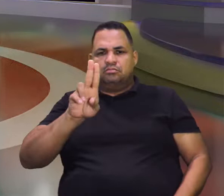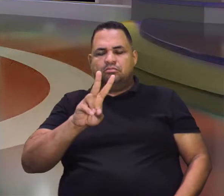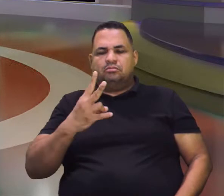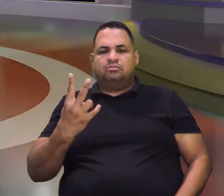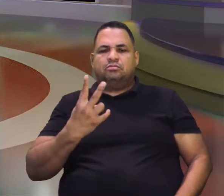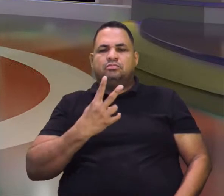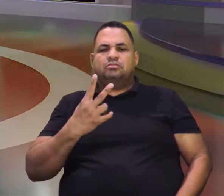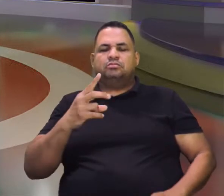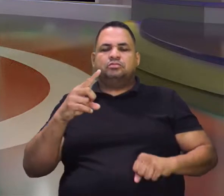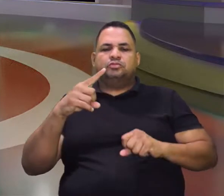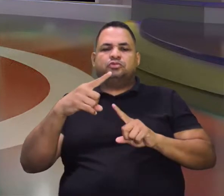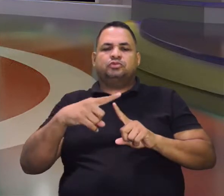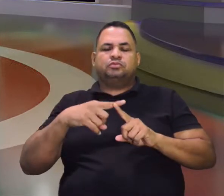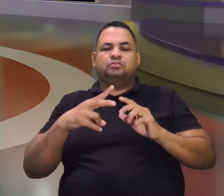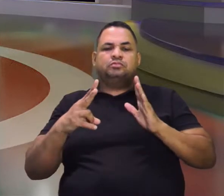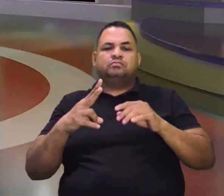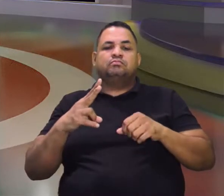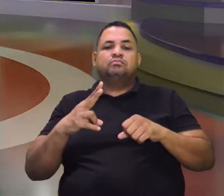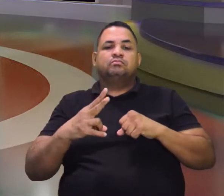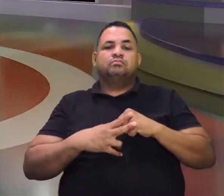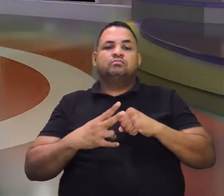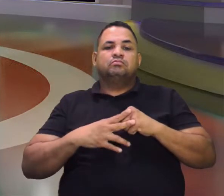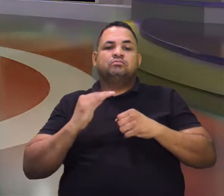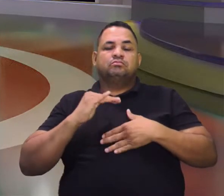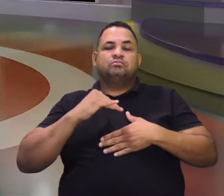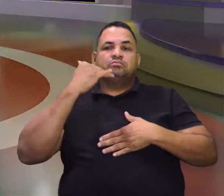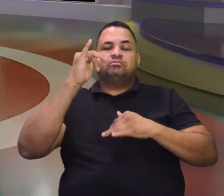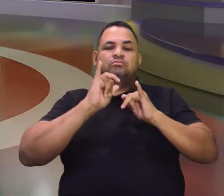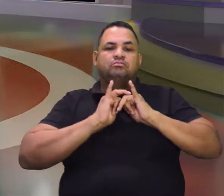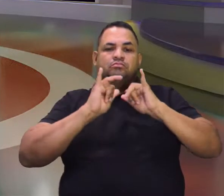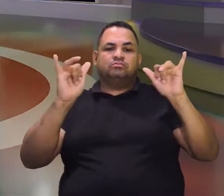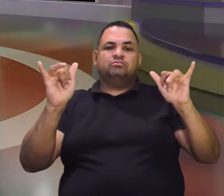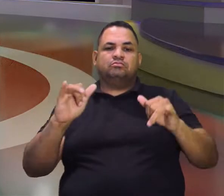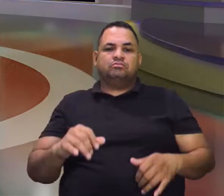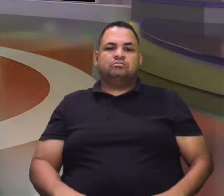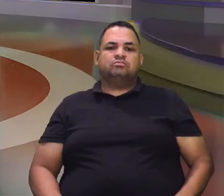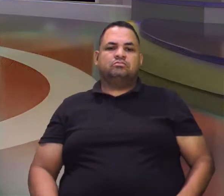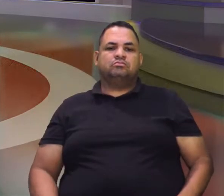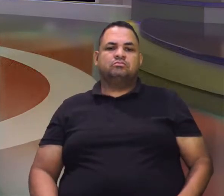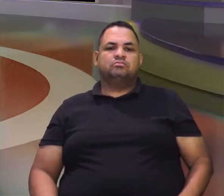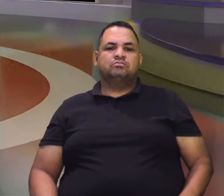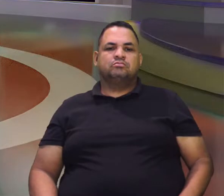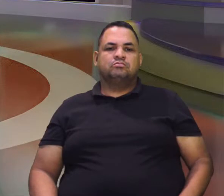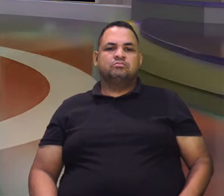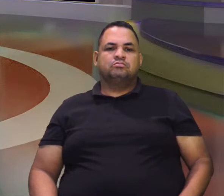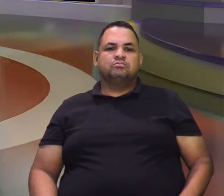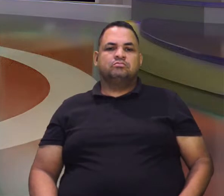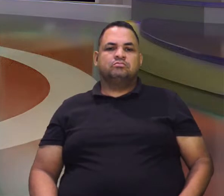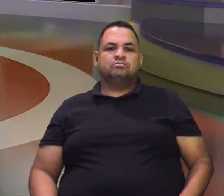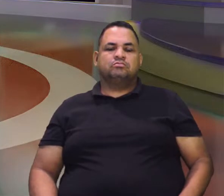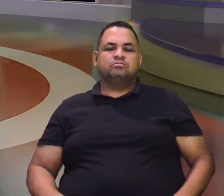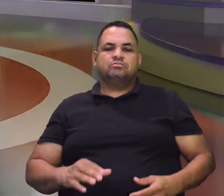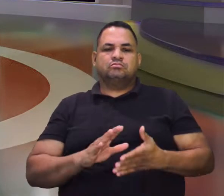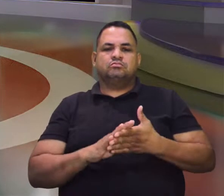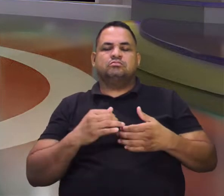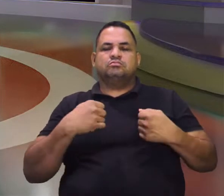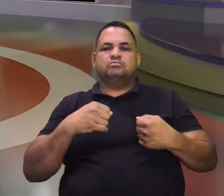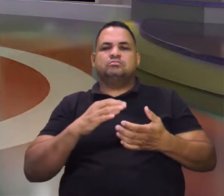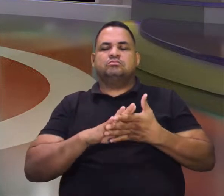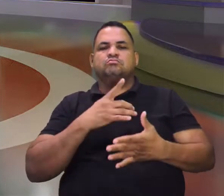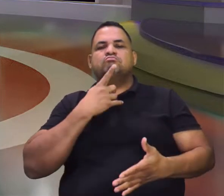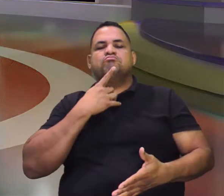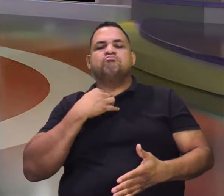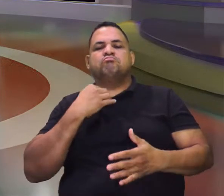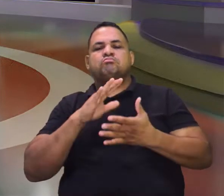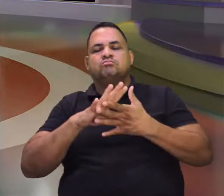dois, tá? E as diferenças vão além dessas informações aqui, porque é muita coisa. Então, tem essa vontade de aprender,